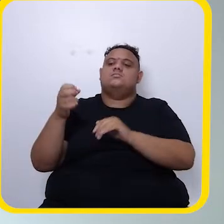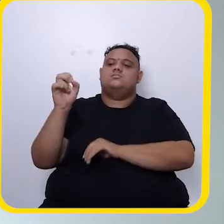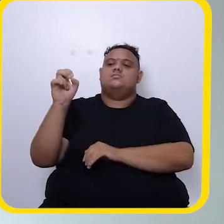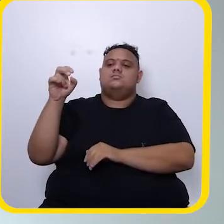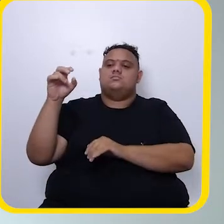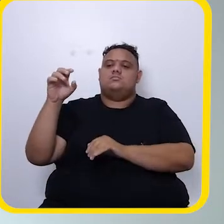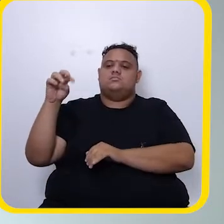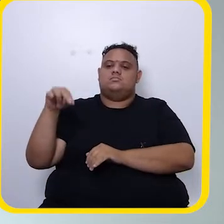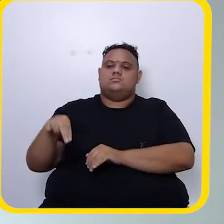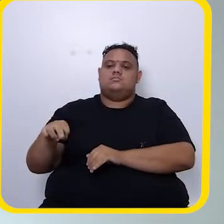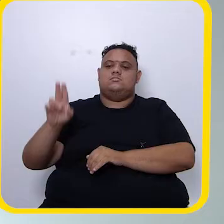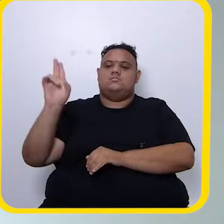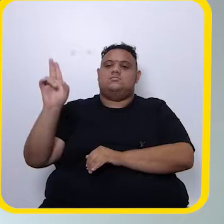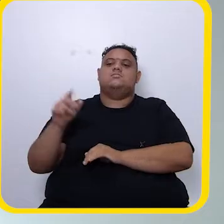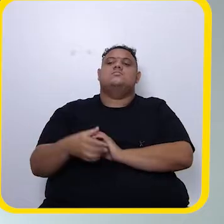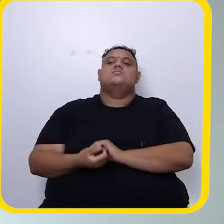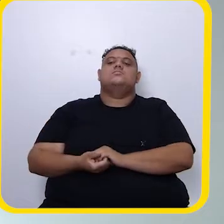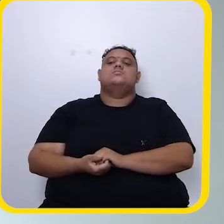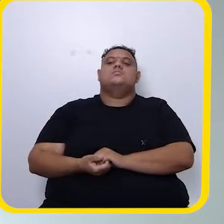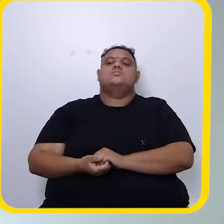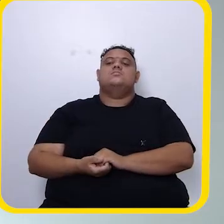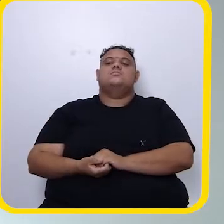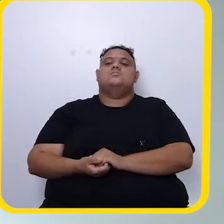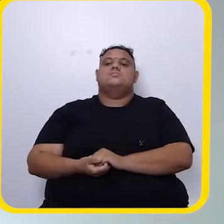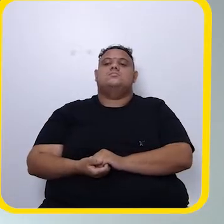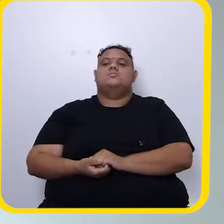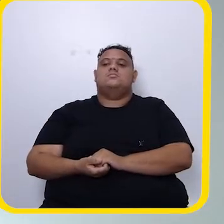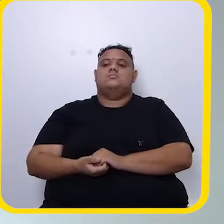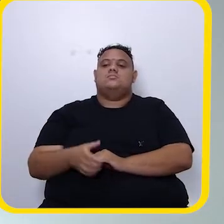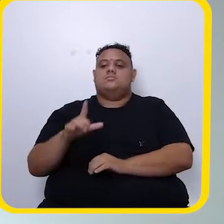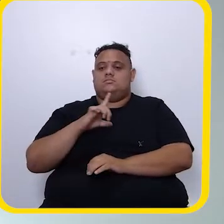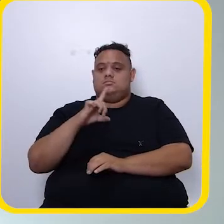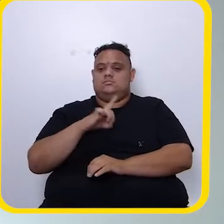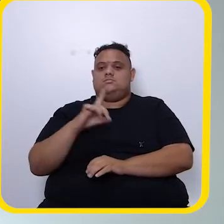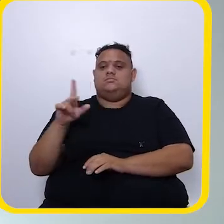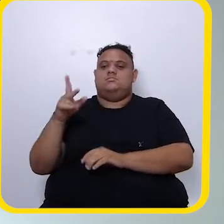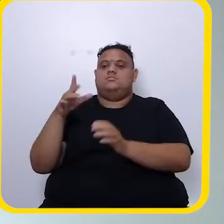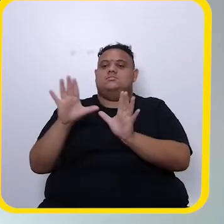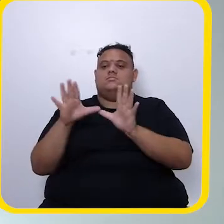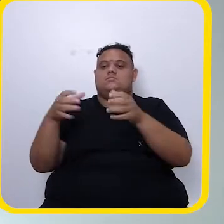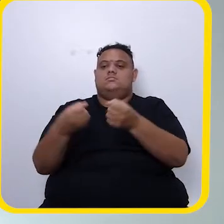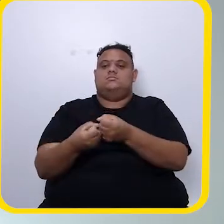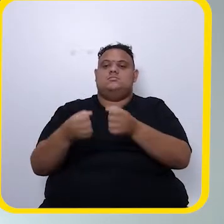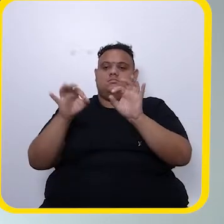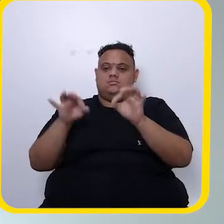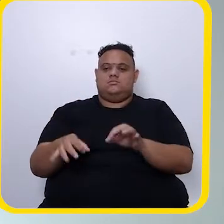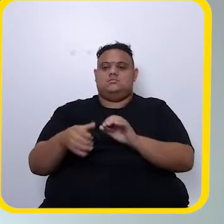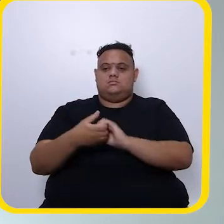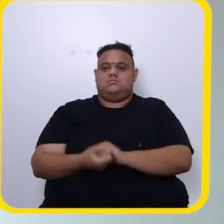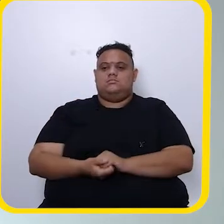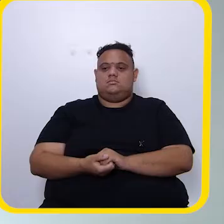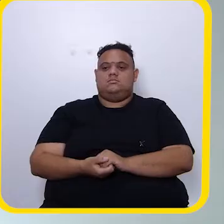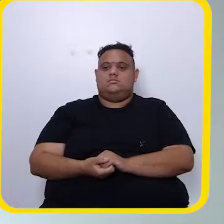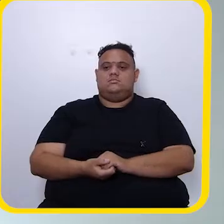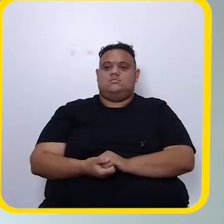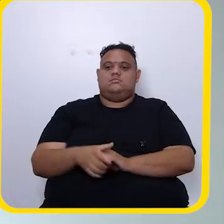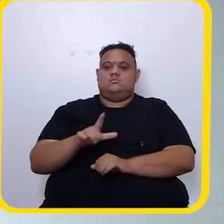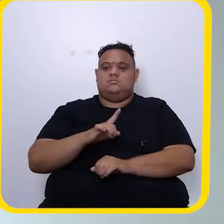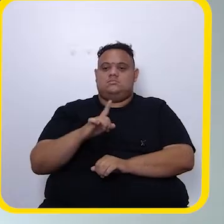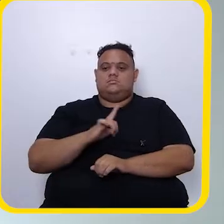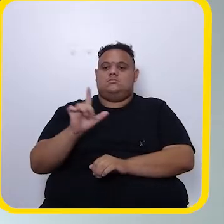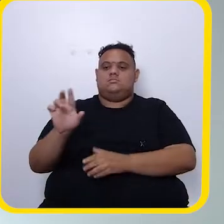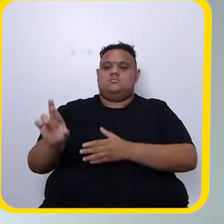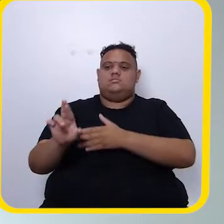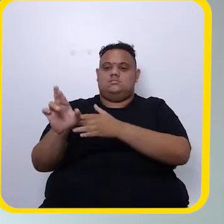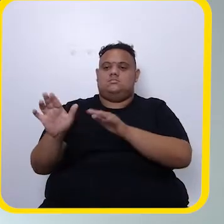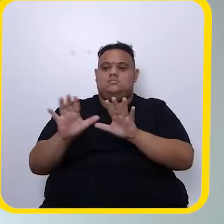nessas ilhas pertencem às suas respectivas aos seus respectivos colonizadores, né? Pertencem